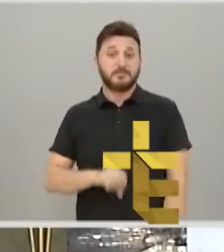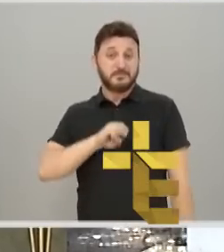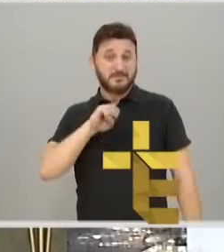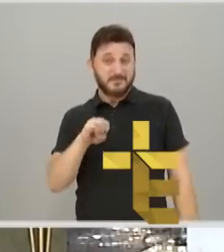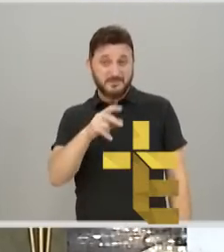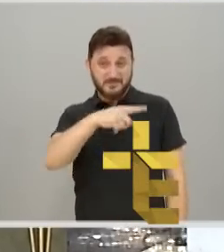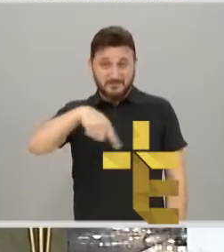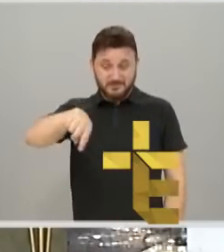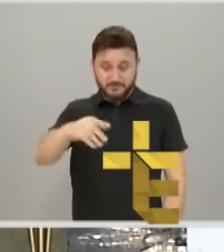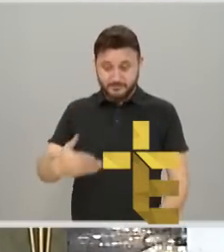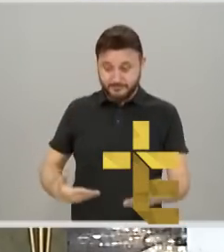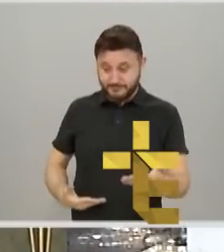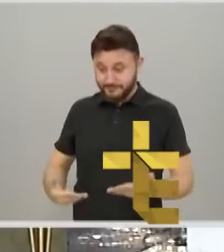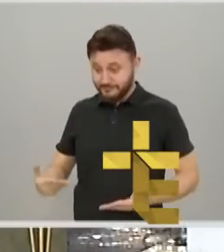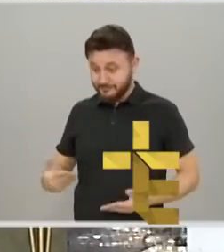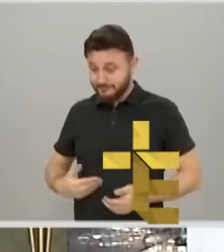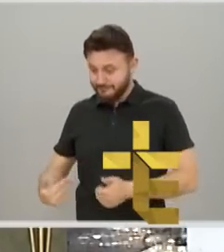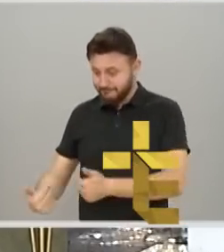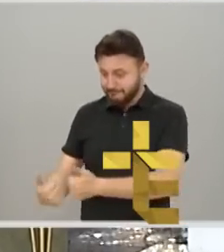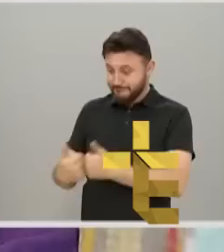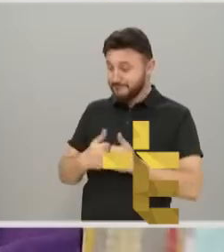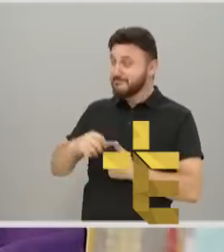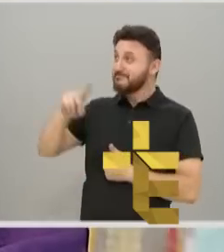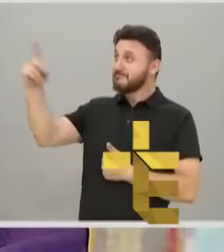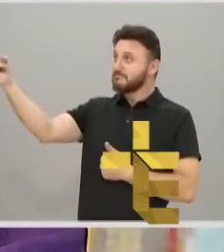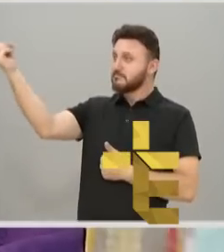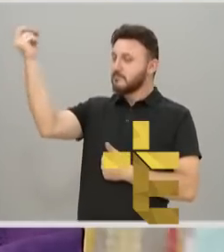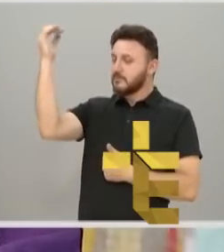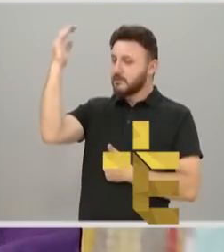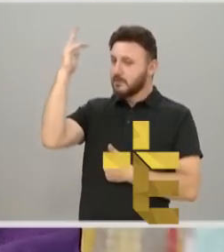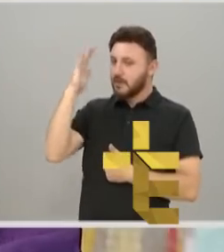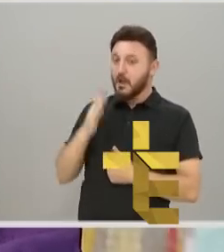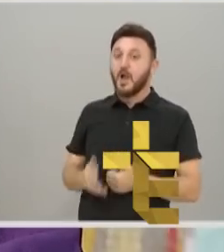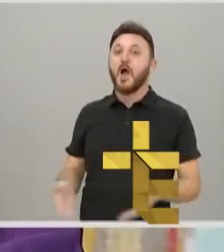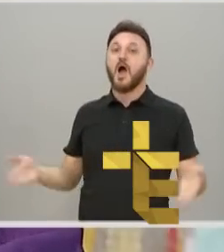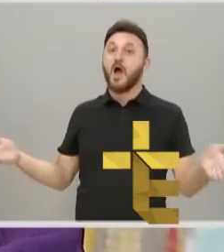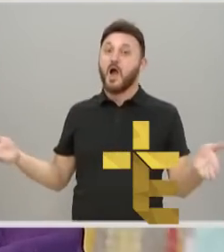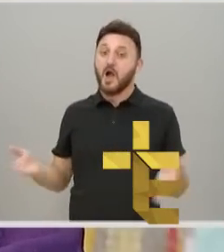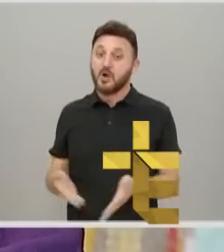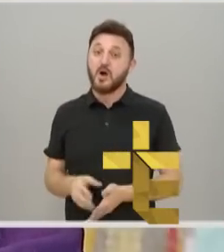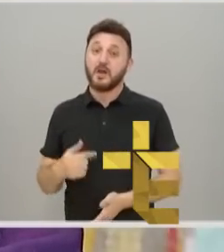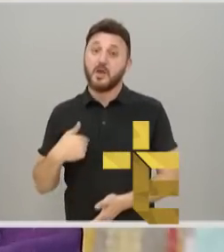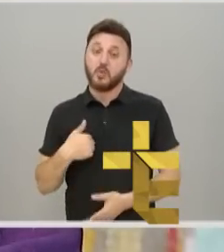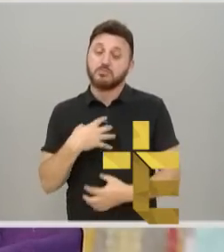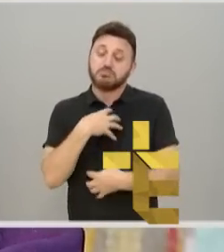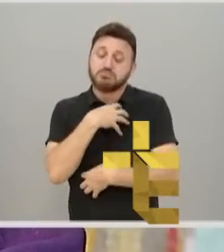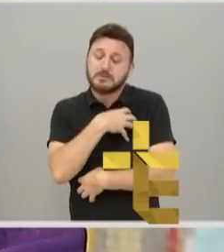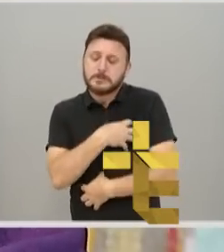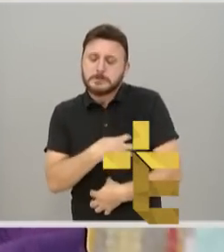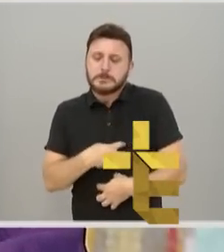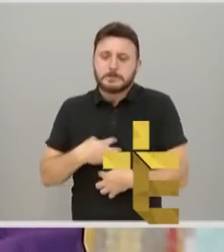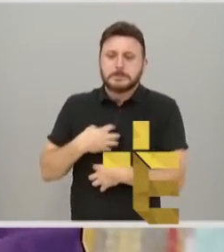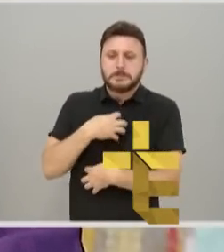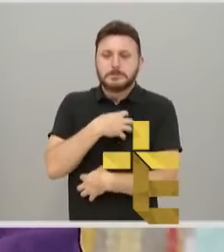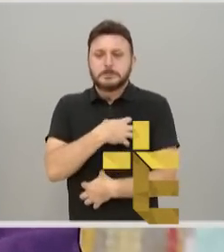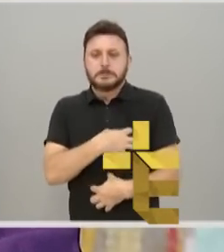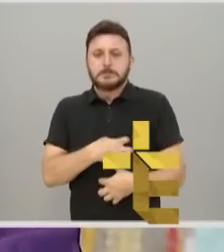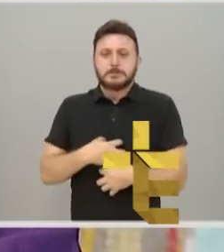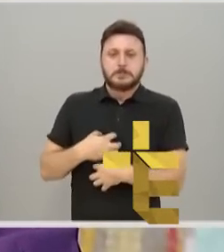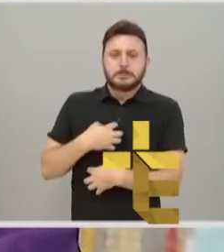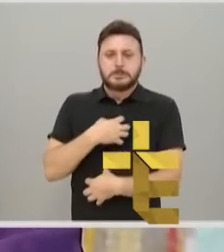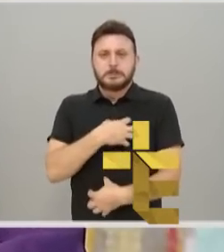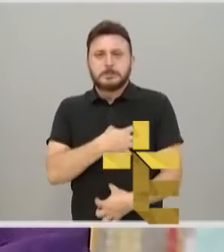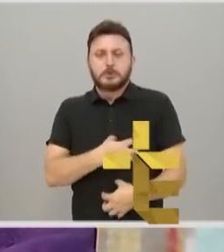me serve, meu Pai o honrará. Agora sinto-me angustiado. E